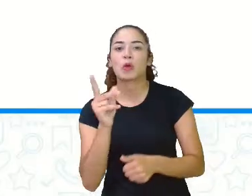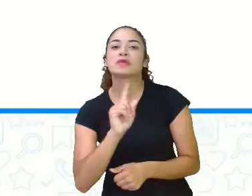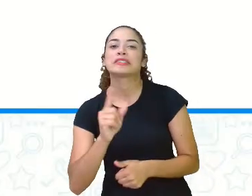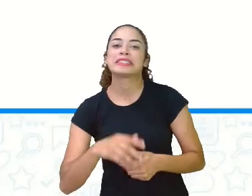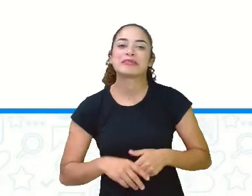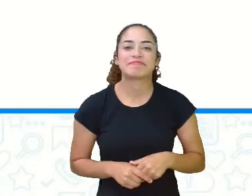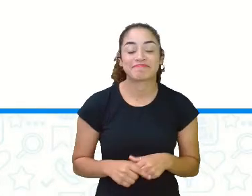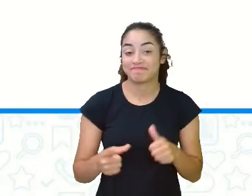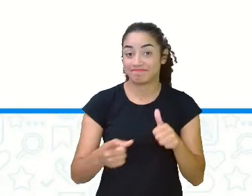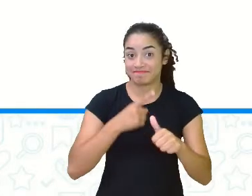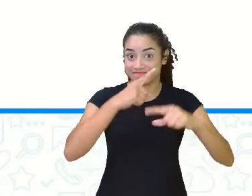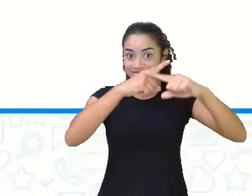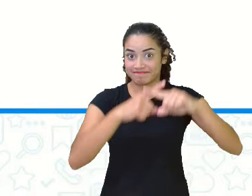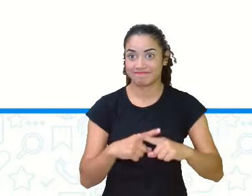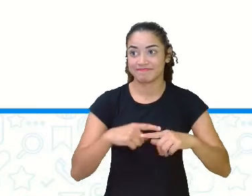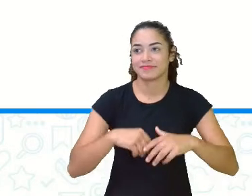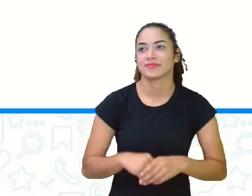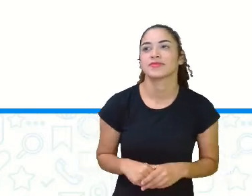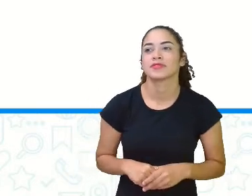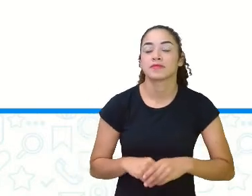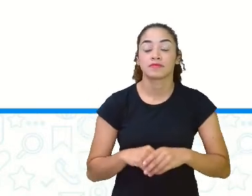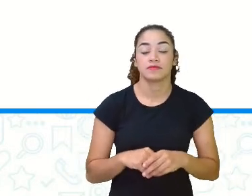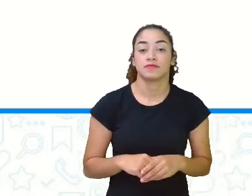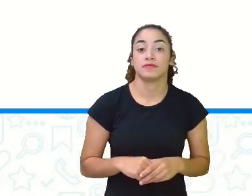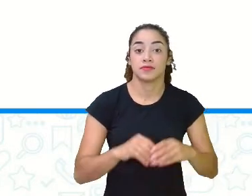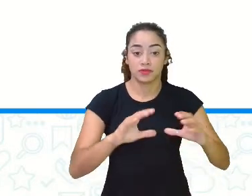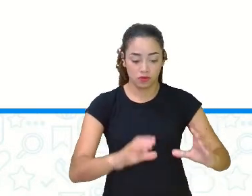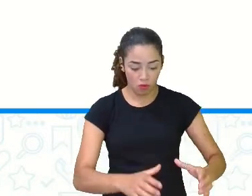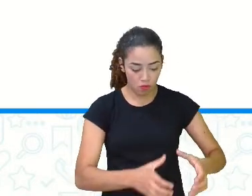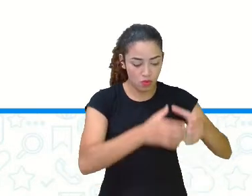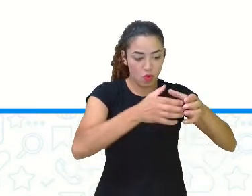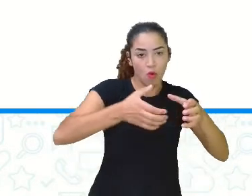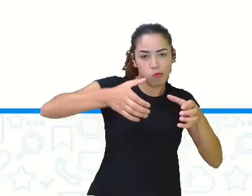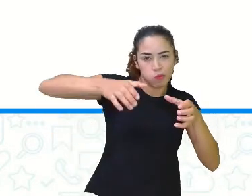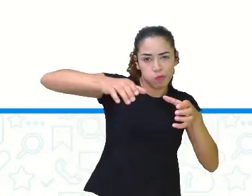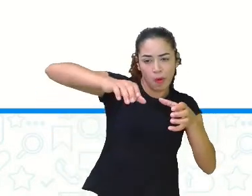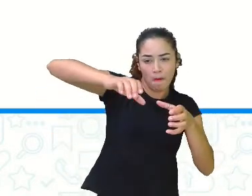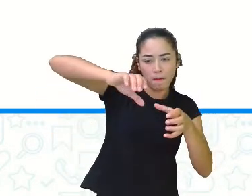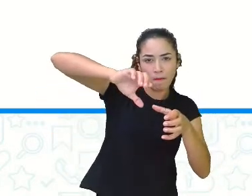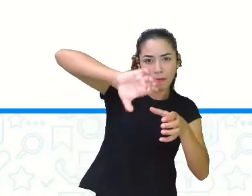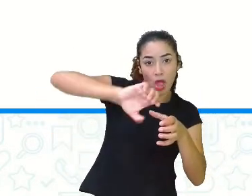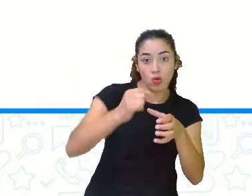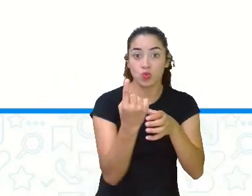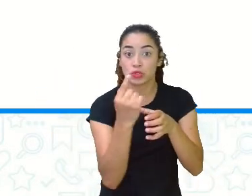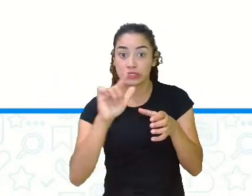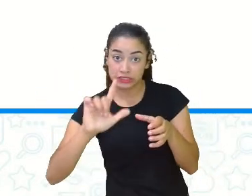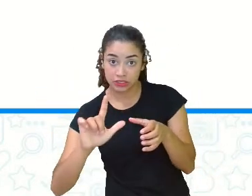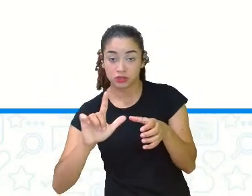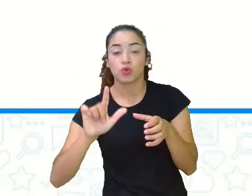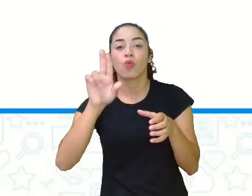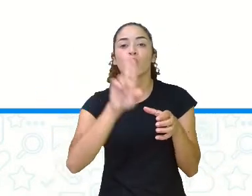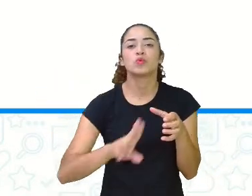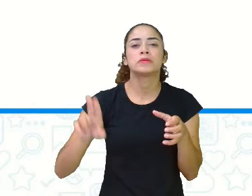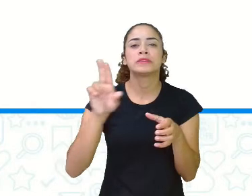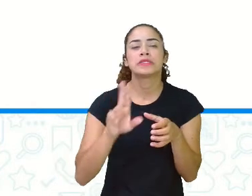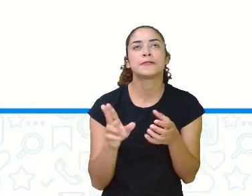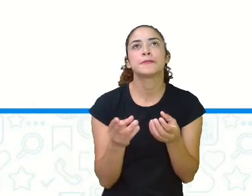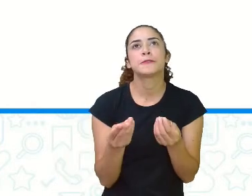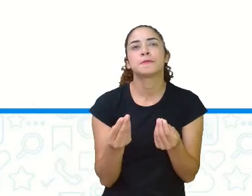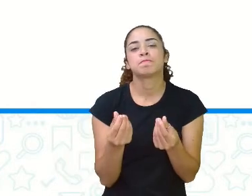Primeiro desafio. Encher um recipiente de 1 litro usando, no